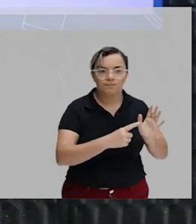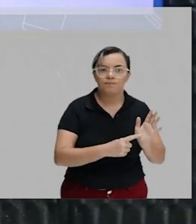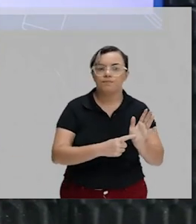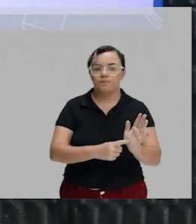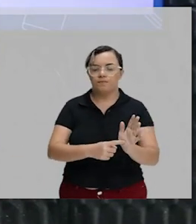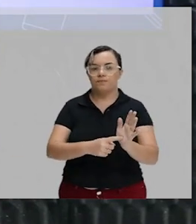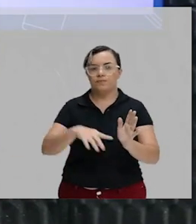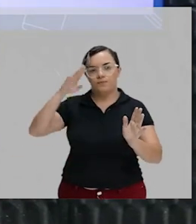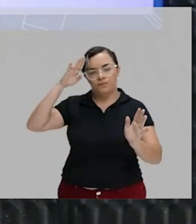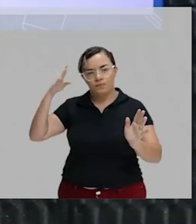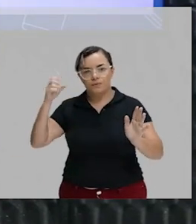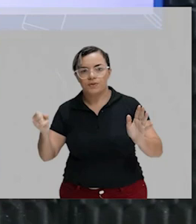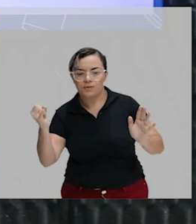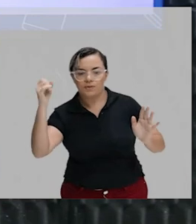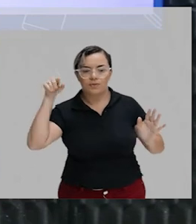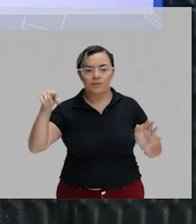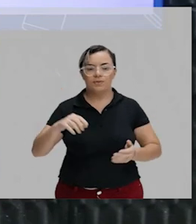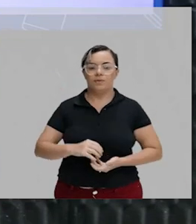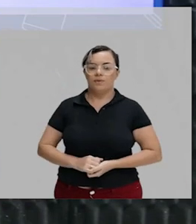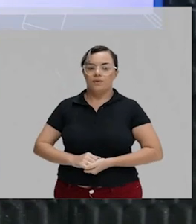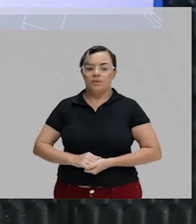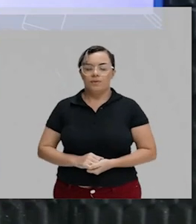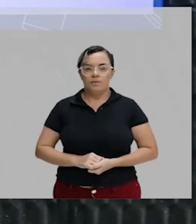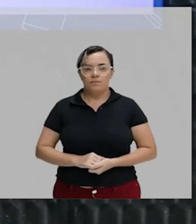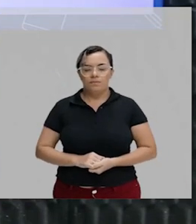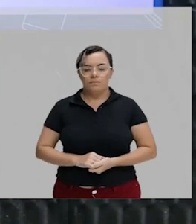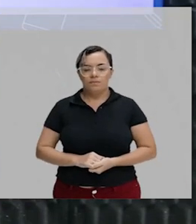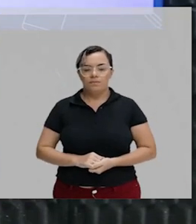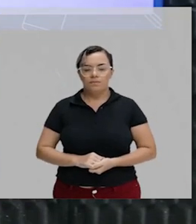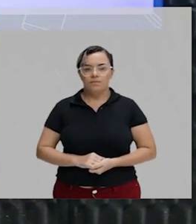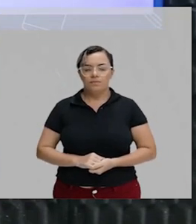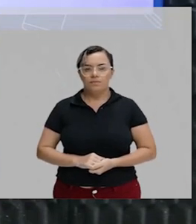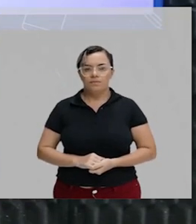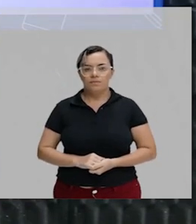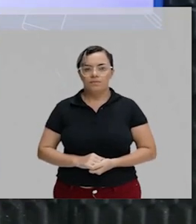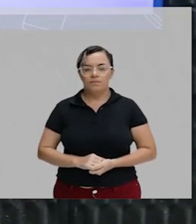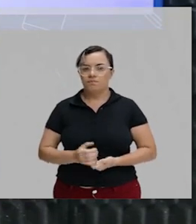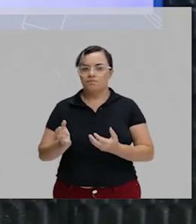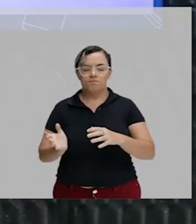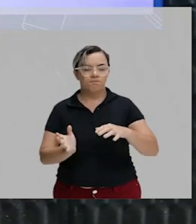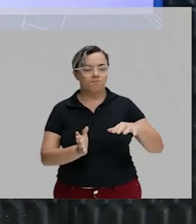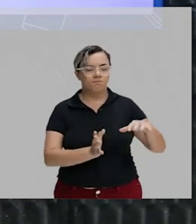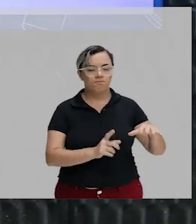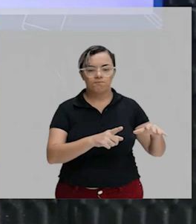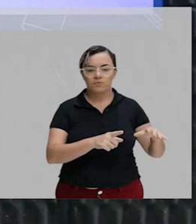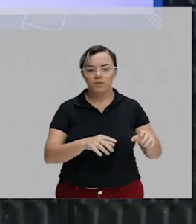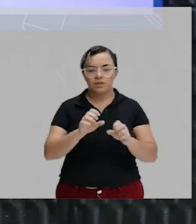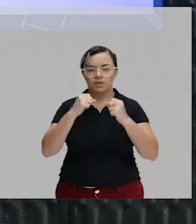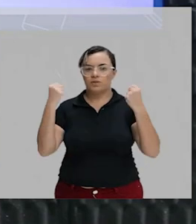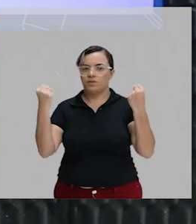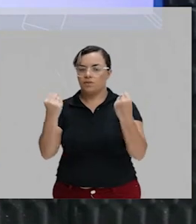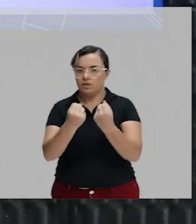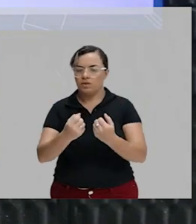no simbolismo desconsideração das questões sociais lembram do is que trazia os